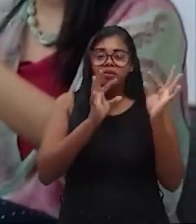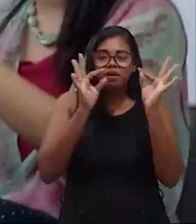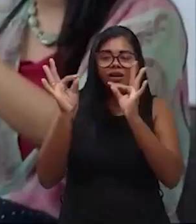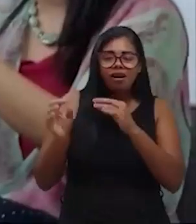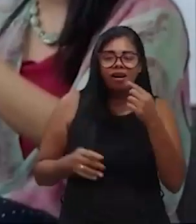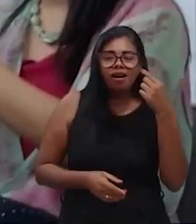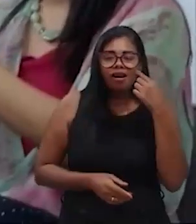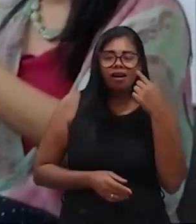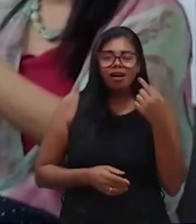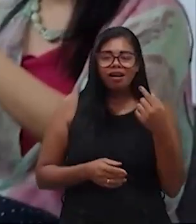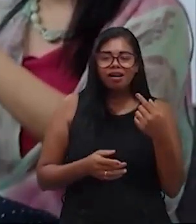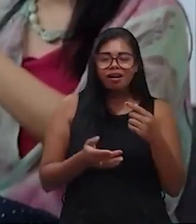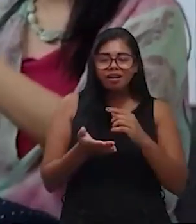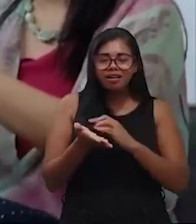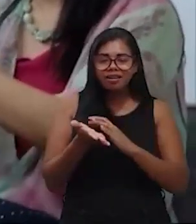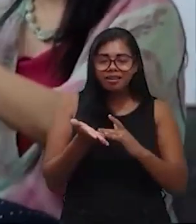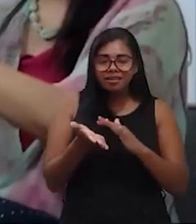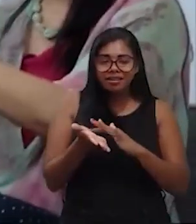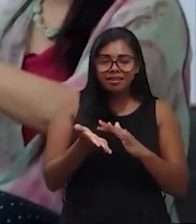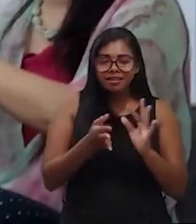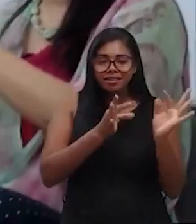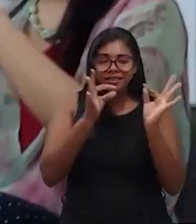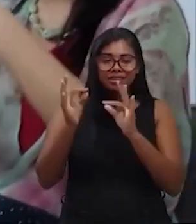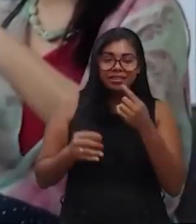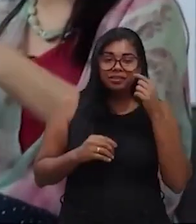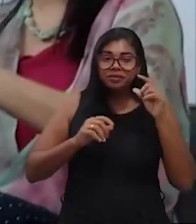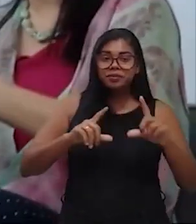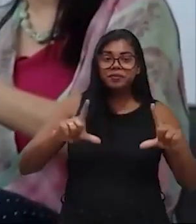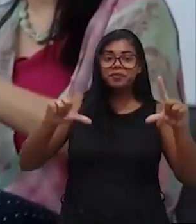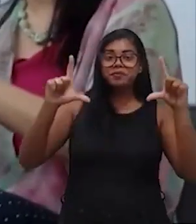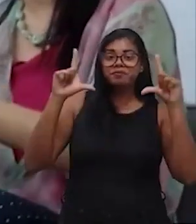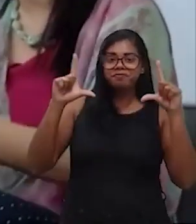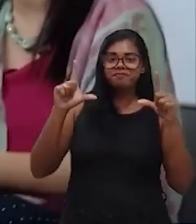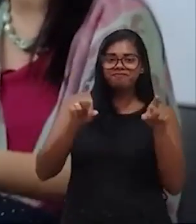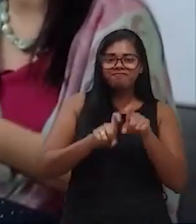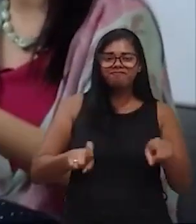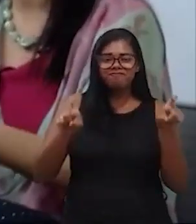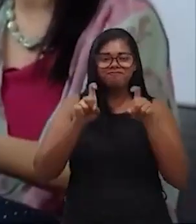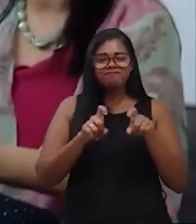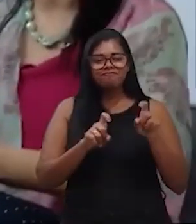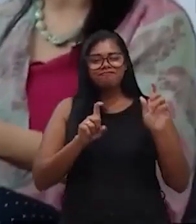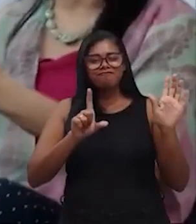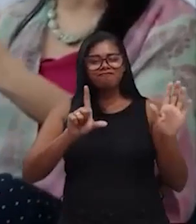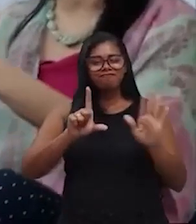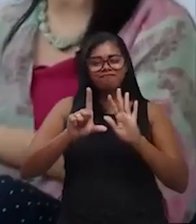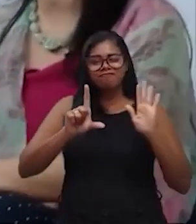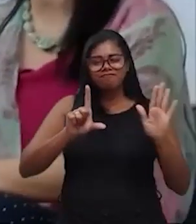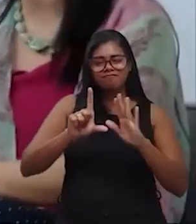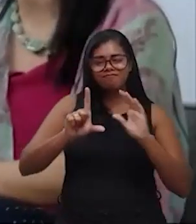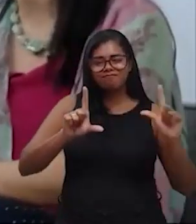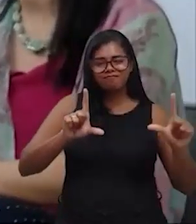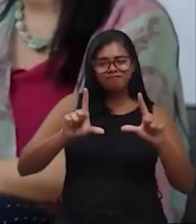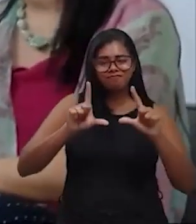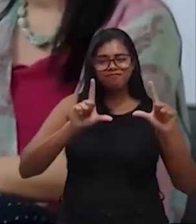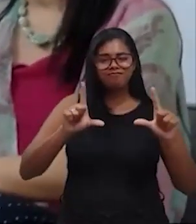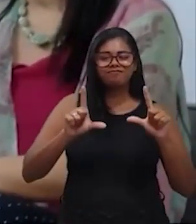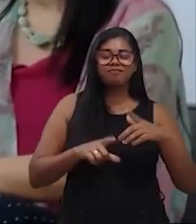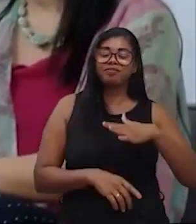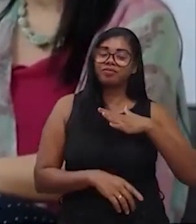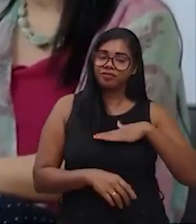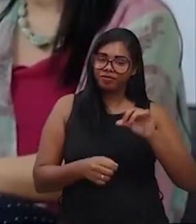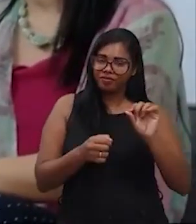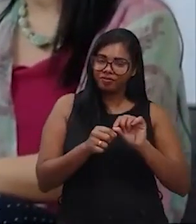a textura e depois, né, já levando aquilo para o computador, é uma coisa que eu gosto muito de fazer.